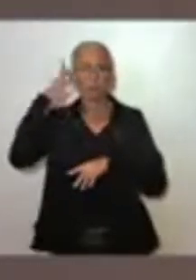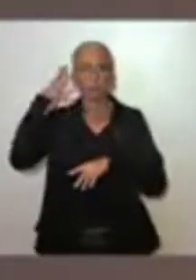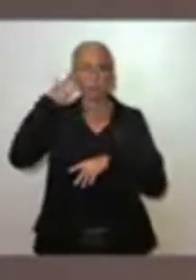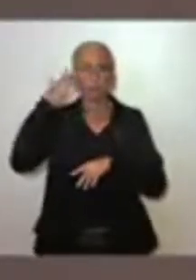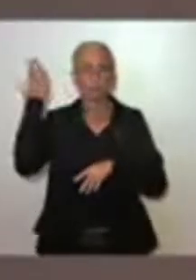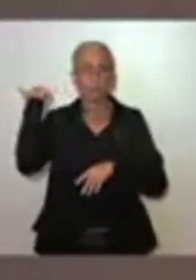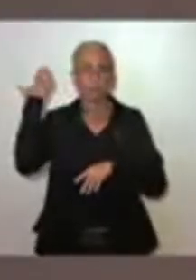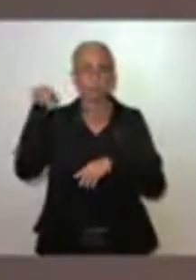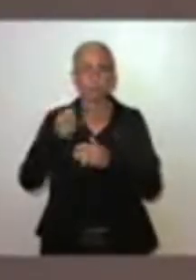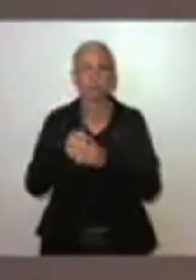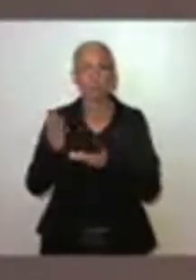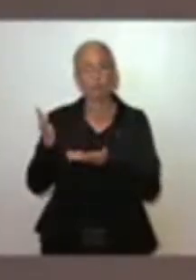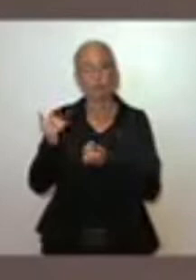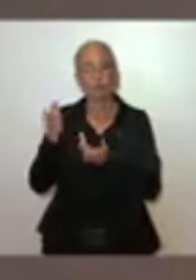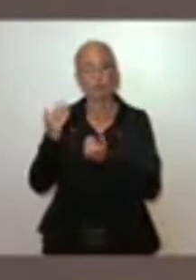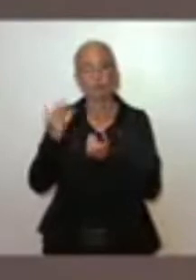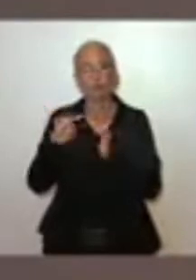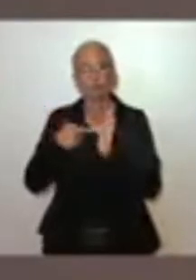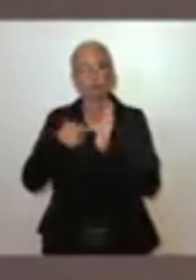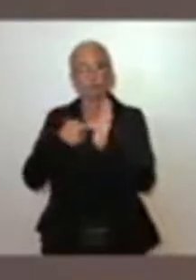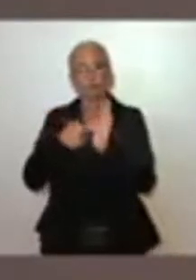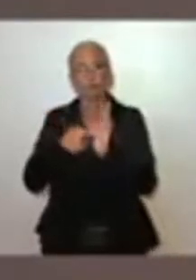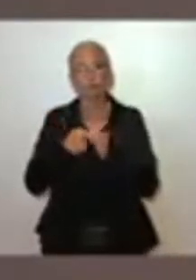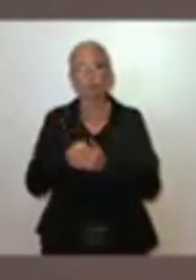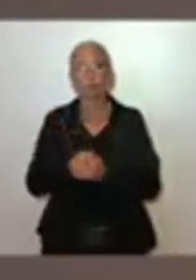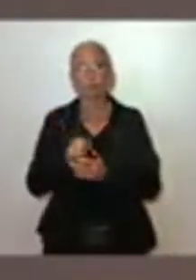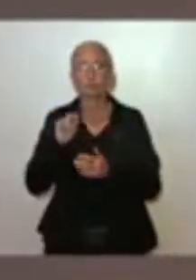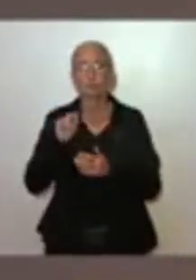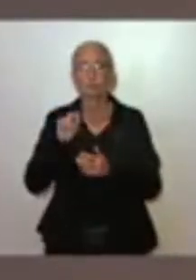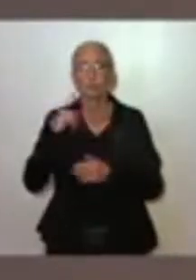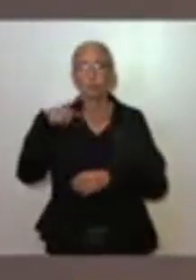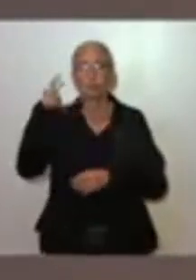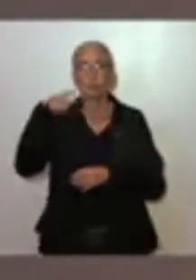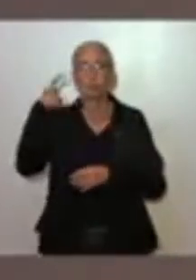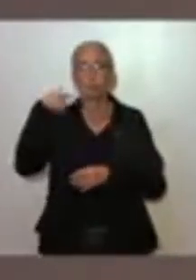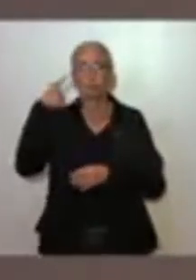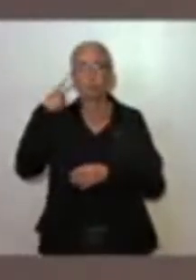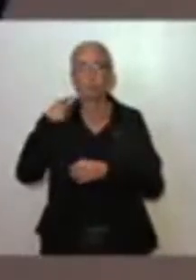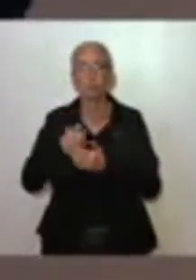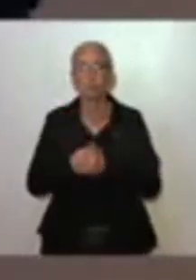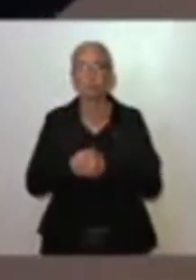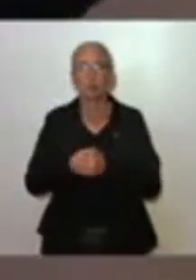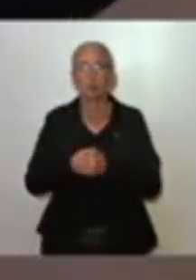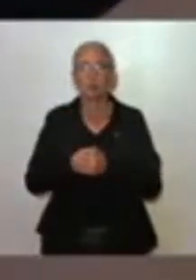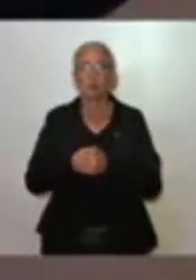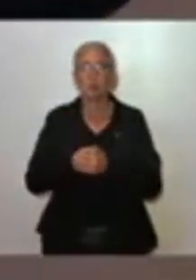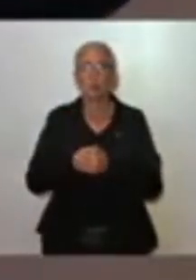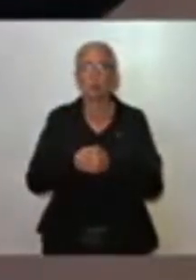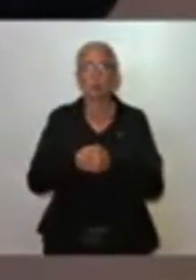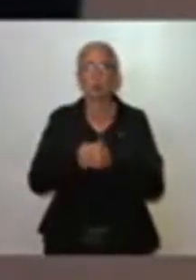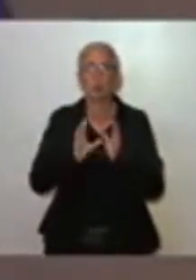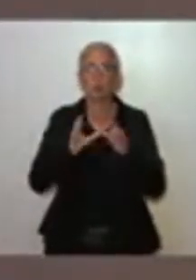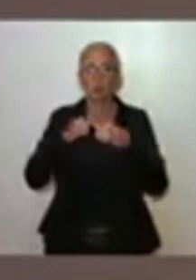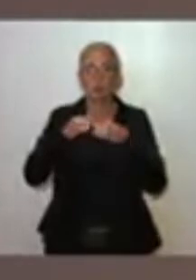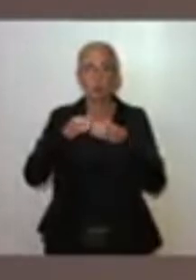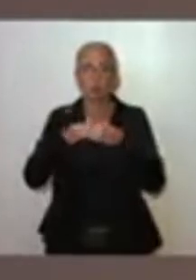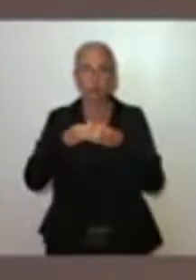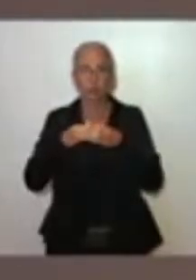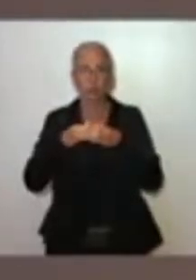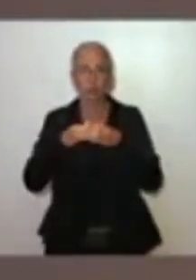uma jovem me apresentava e digita que o ministro Luís Roberto Barroso que foi o advogado que defendeu as uniões homoafetivas